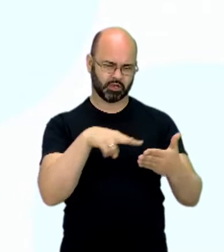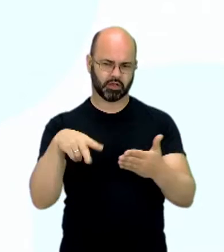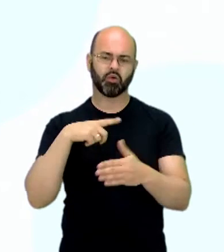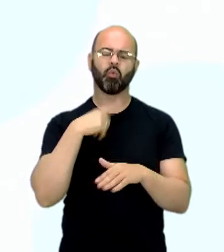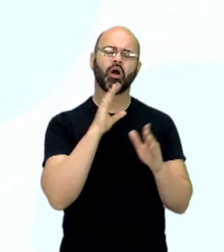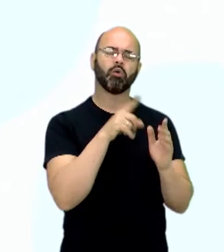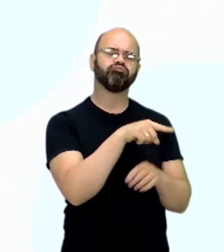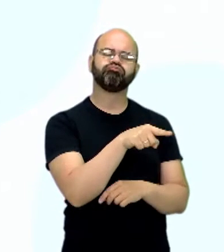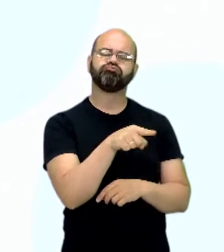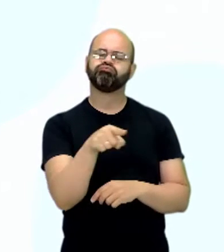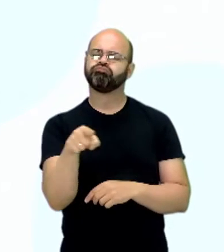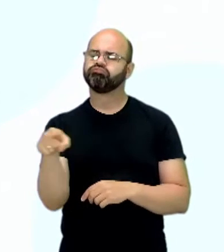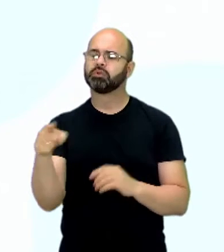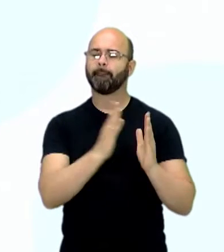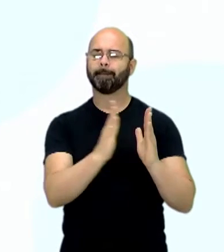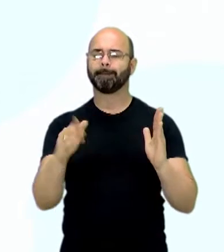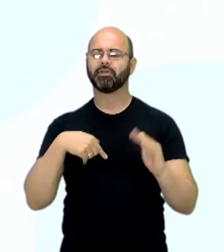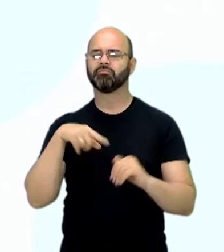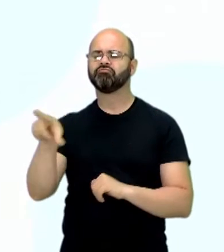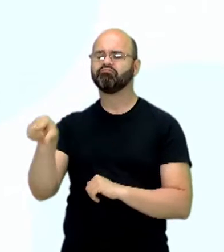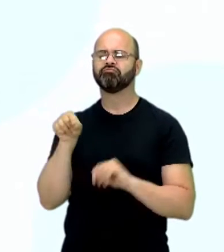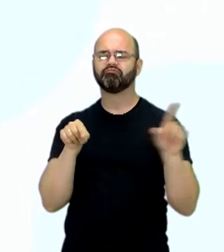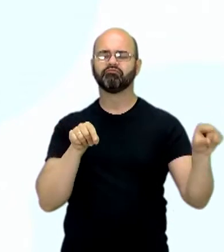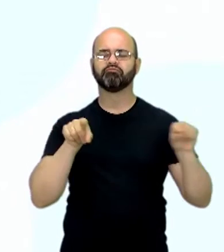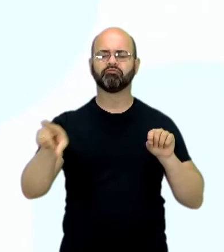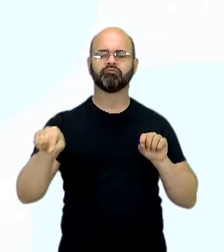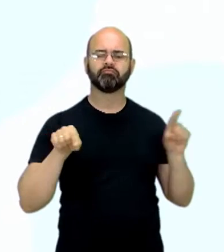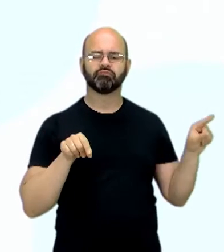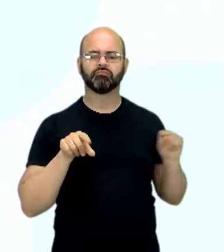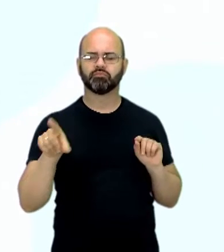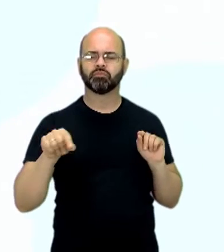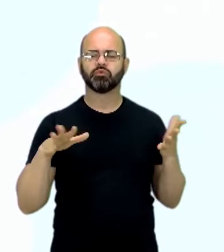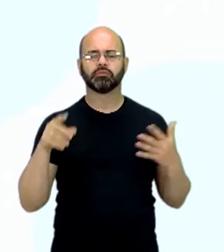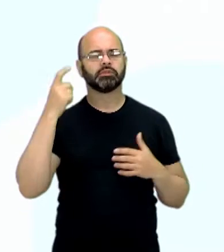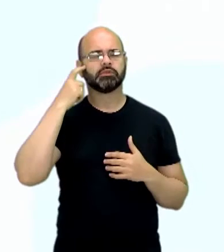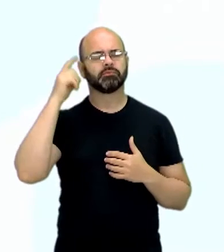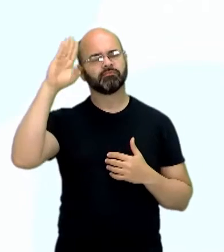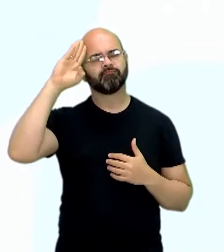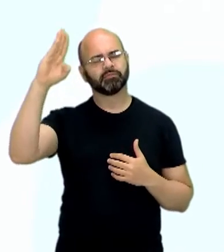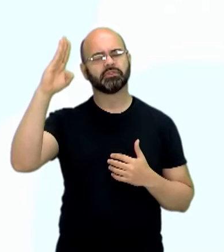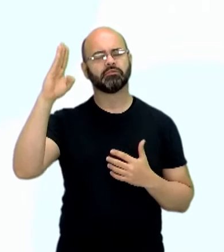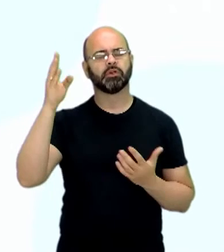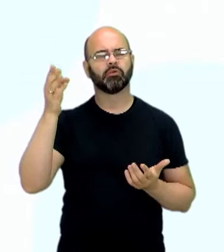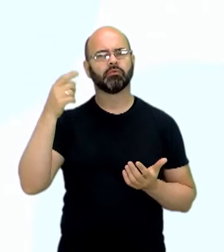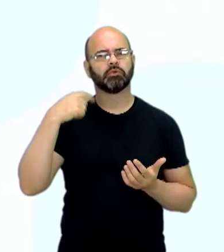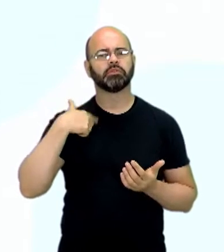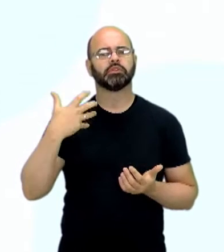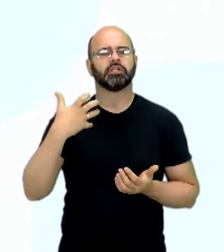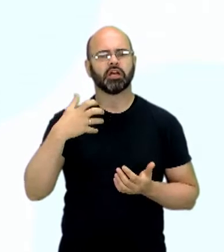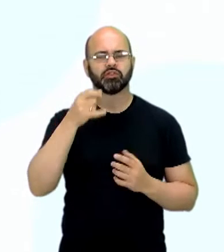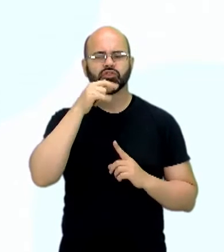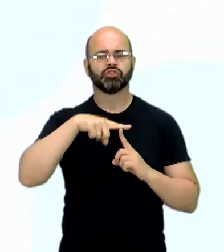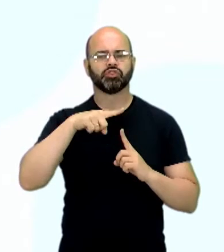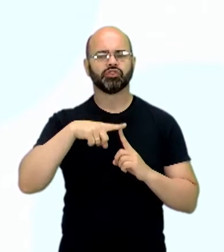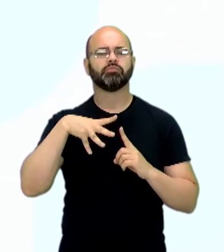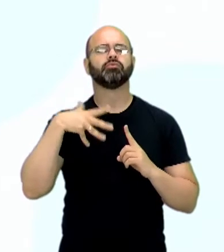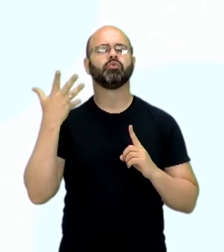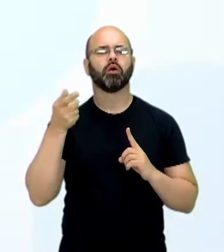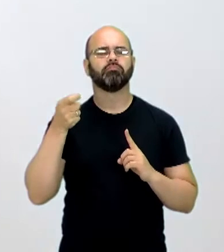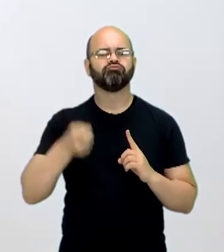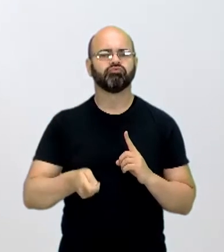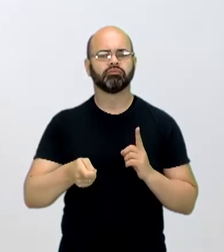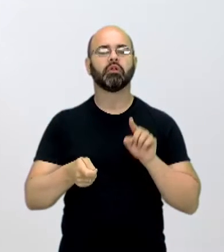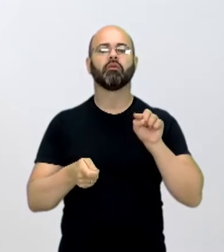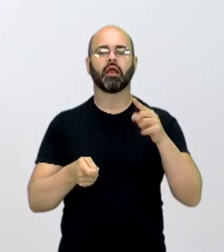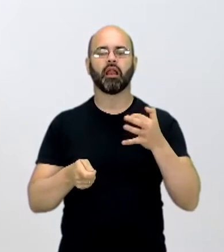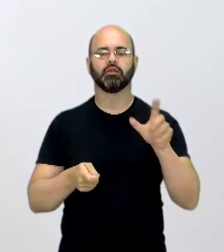Quais critérios você usa para decidir o que ler? Então, 3 perguntas que você, com os seus colegas da sala de aula,